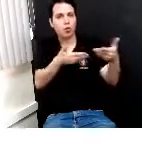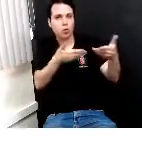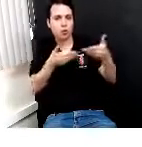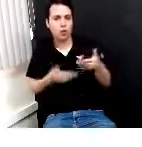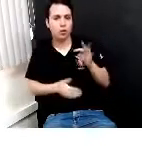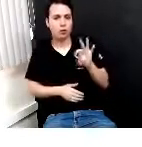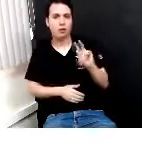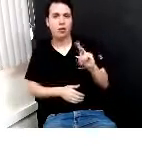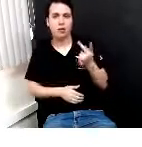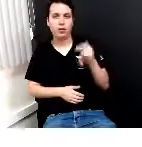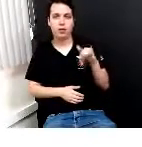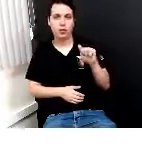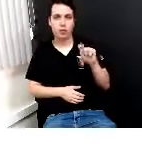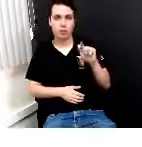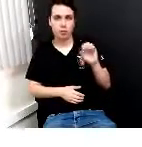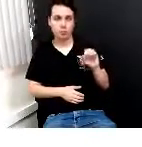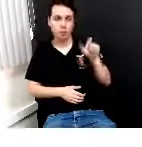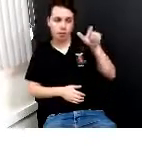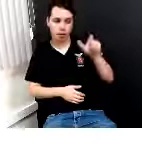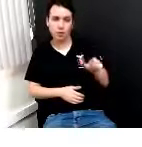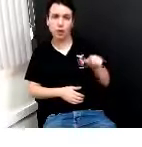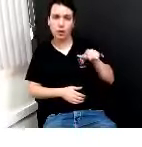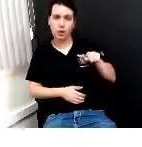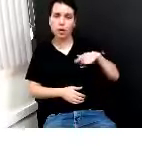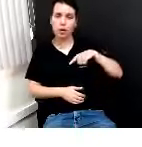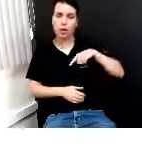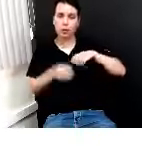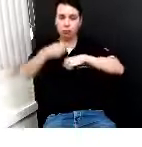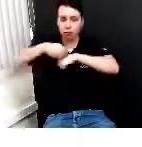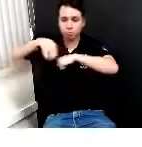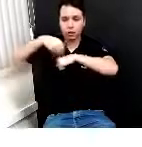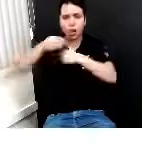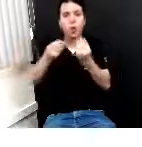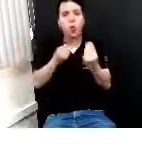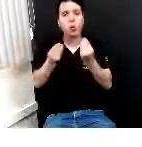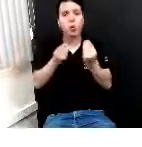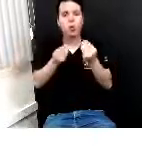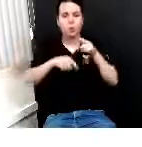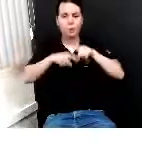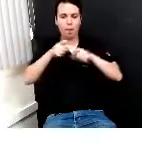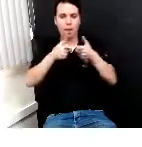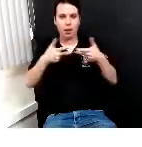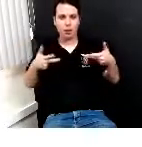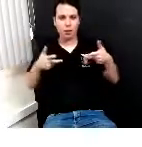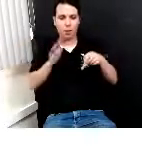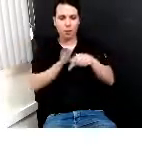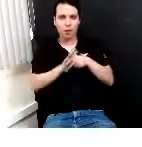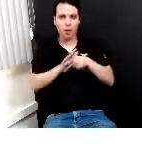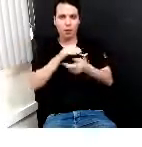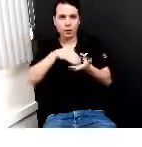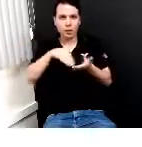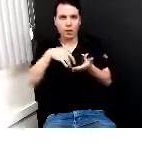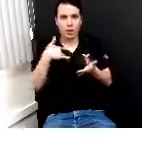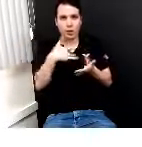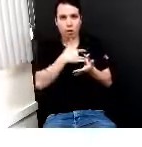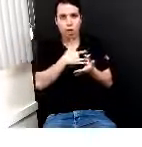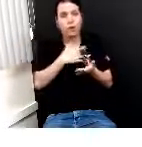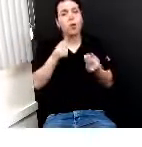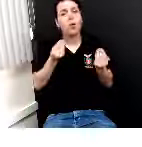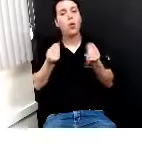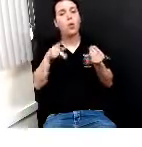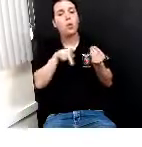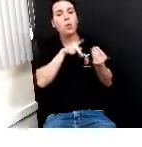o Thiago ele tem, né, algumas sugestões de como pode abordar o material produzido pela Secretaria de Saúde e também, né, alinhar